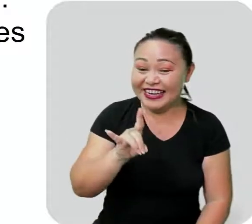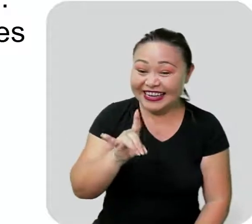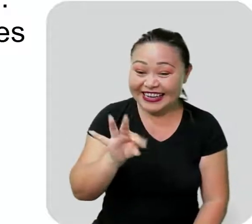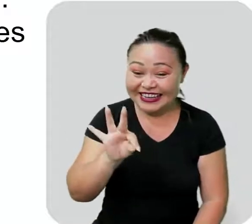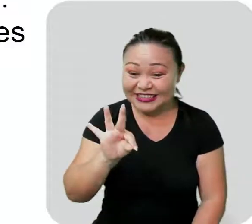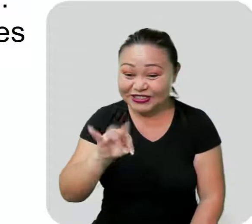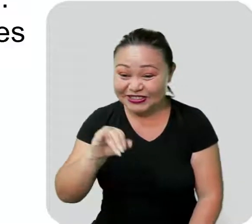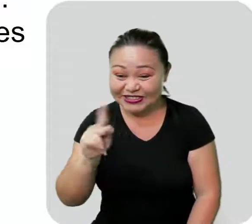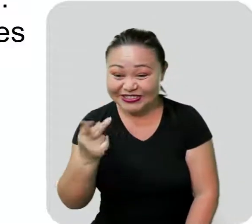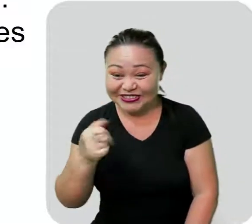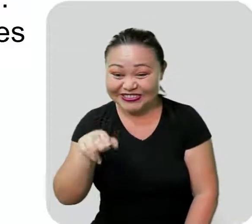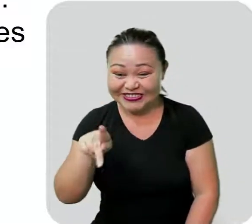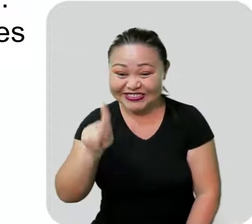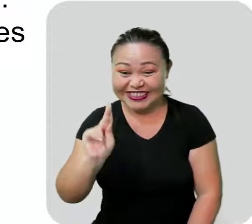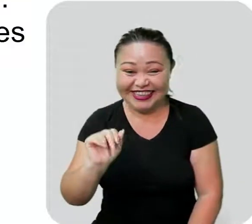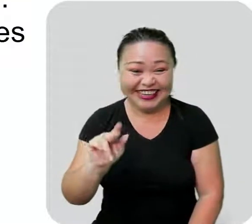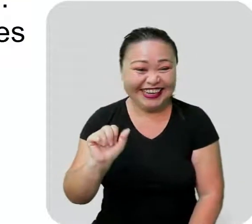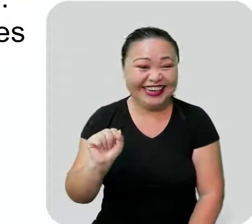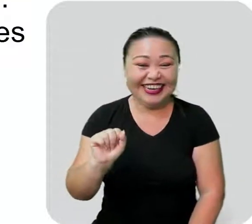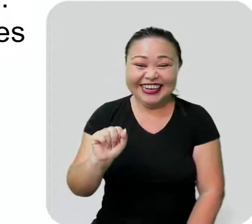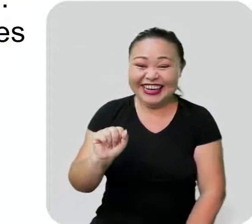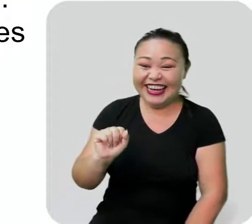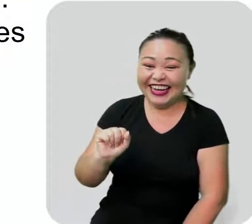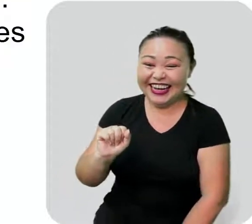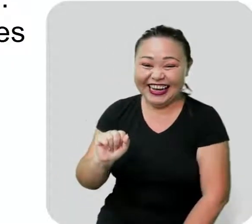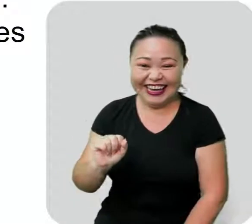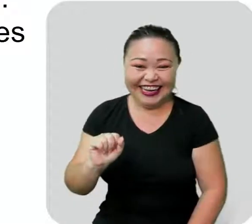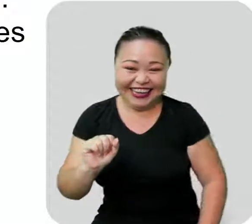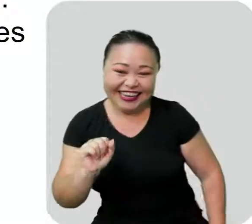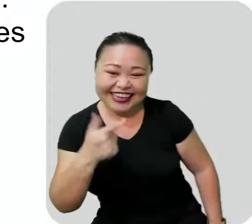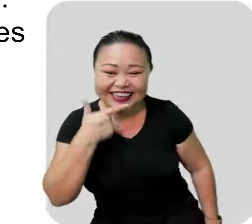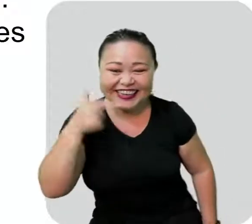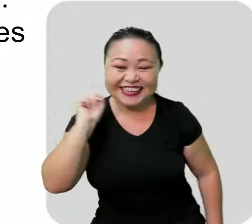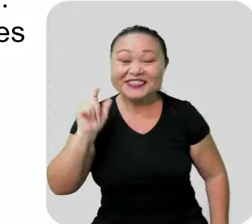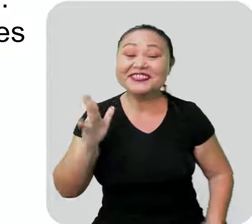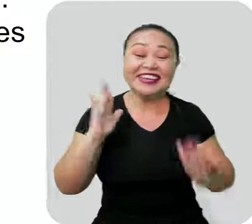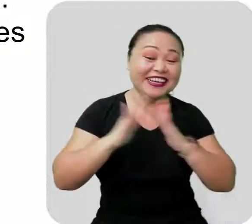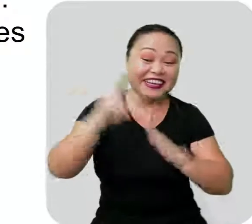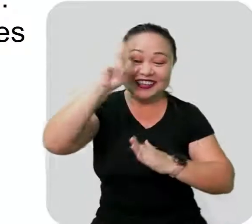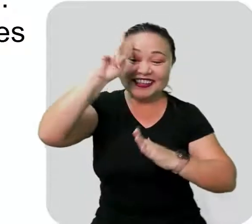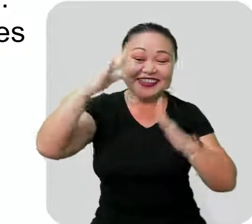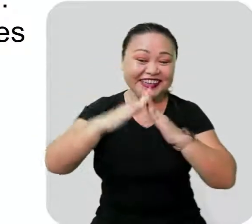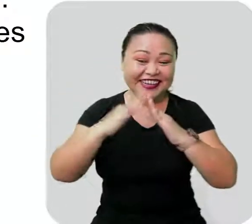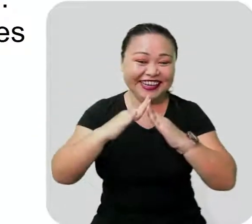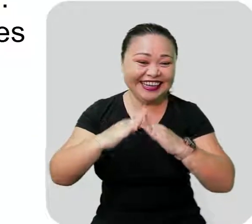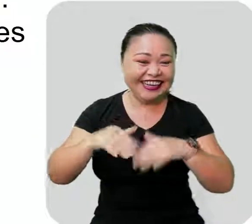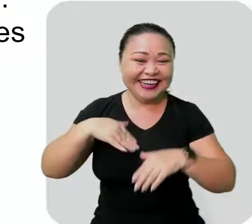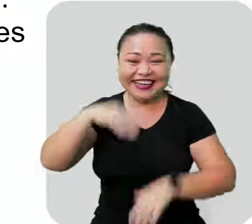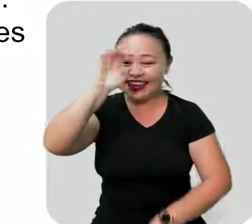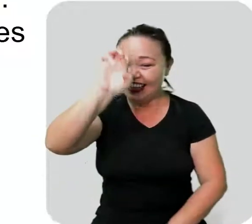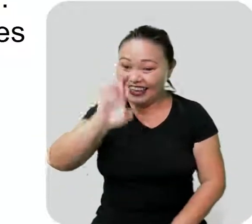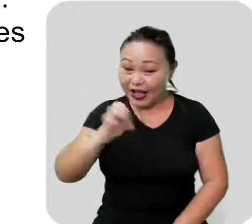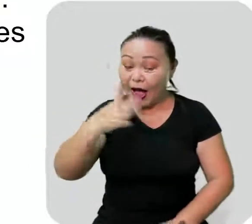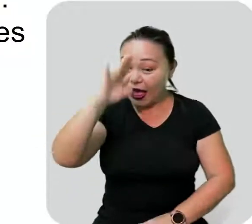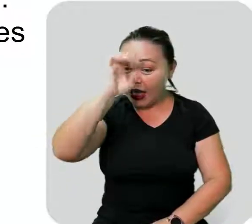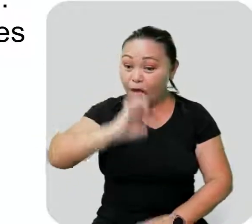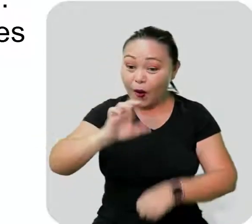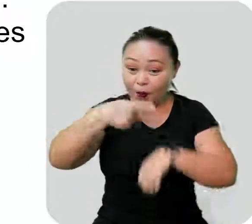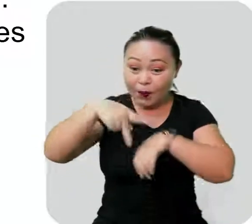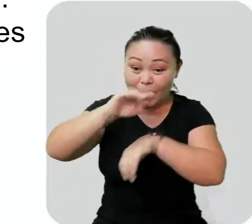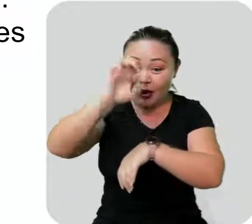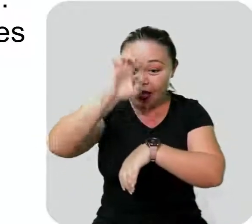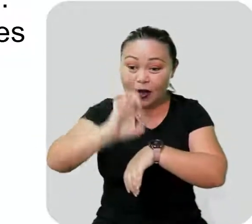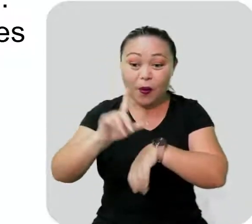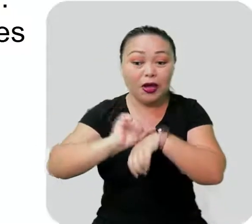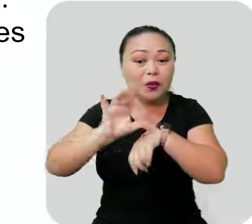Pegue Pronto ela falou nada de carga ficou rindo lembro de casa computador né e